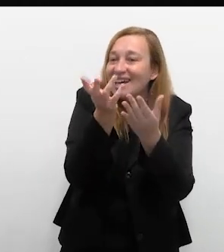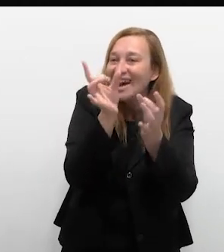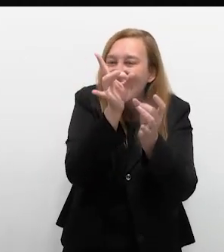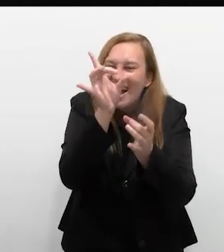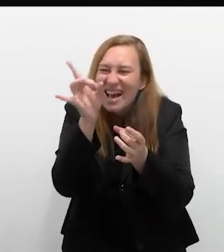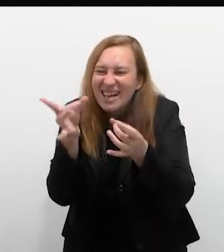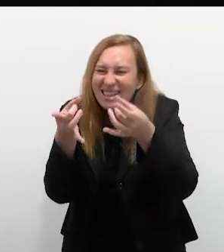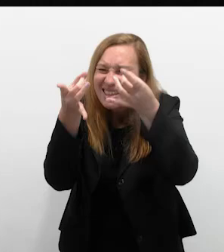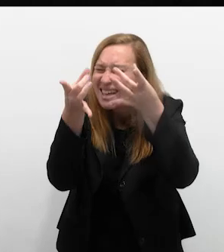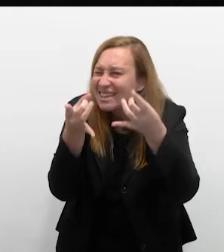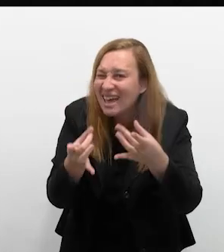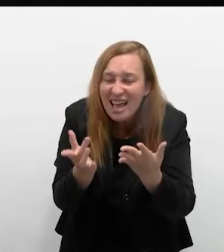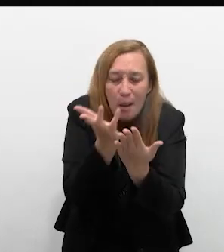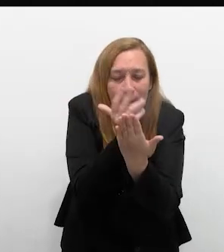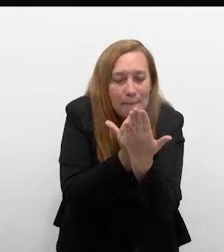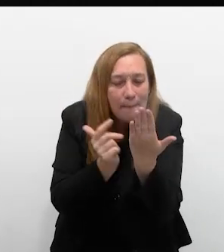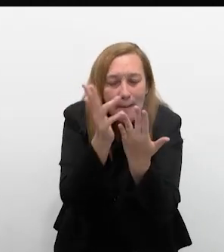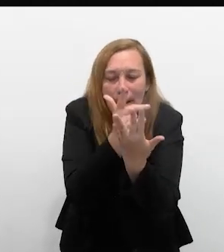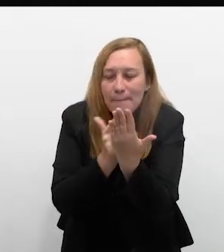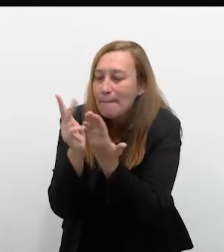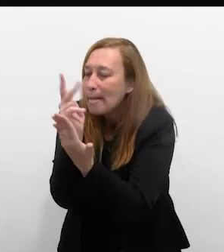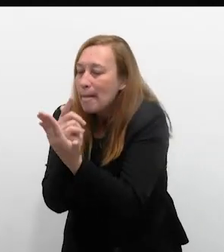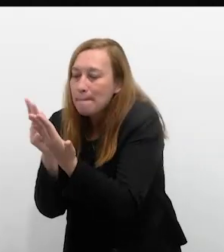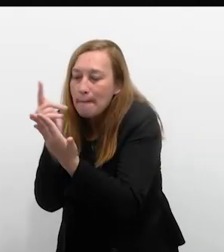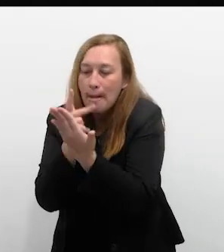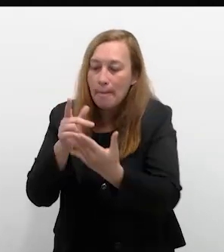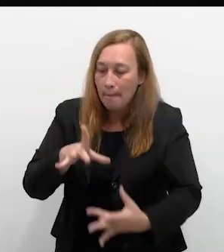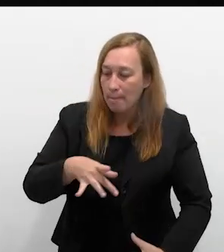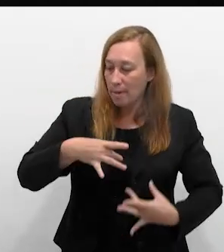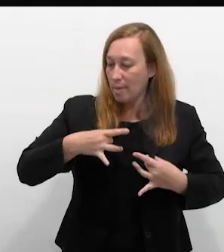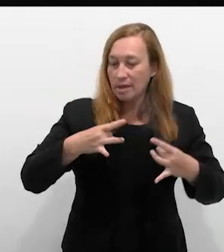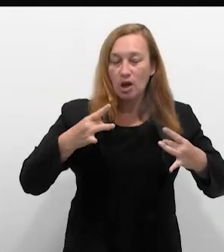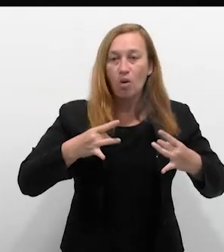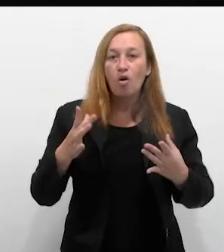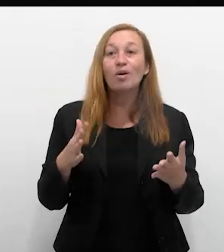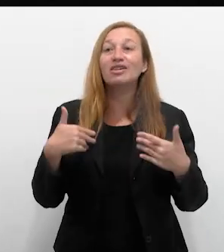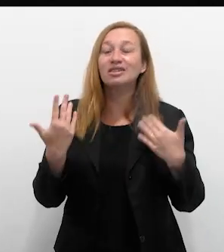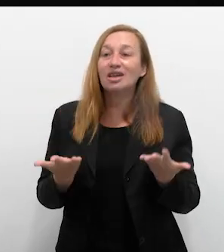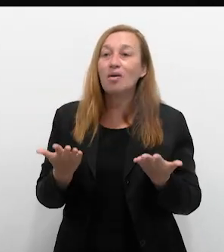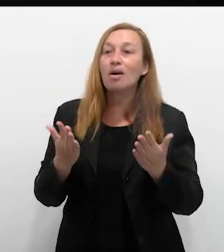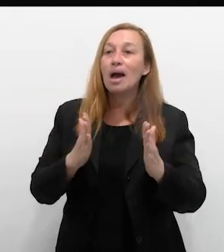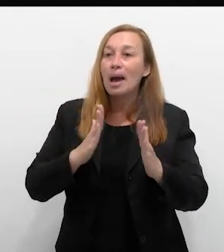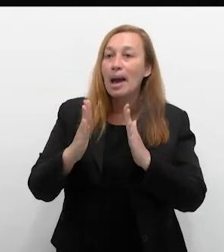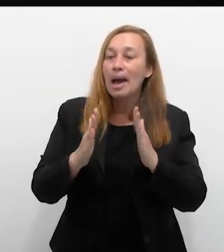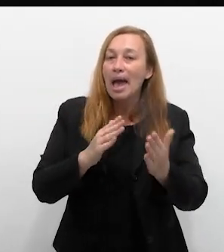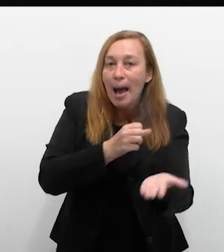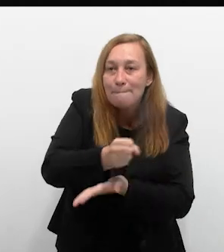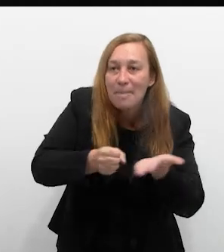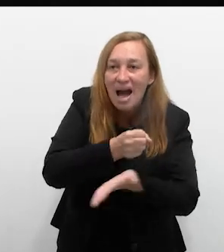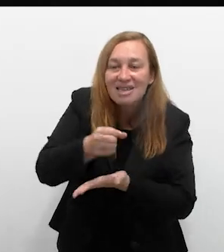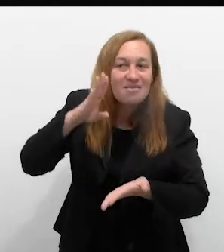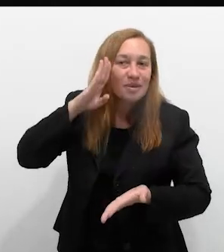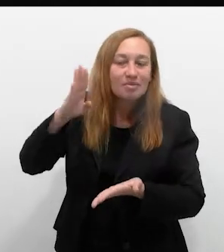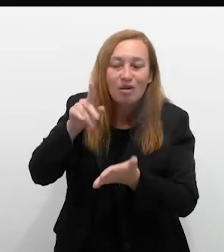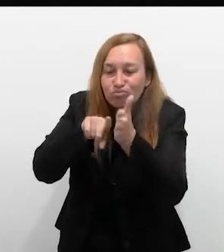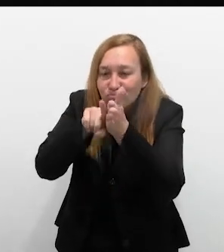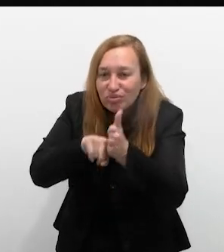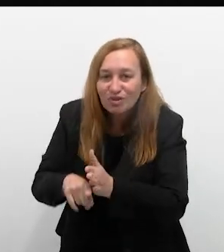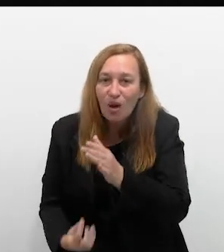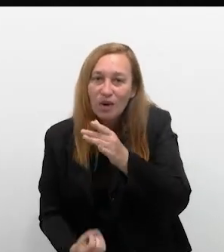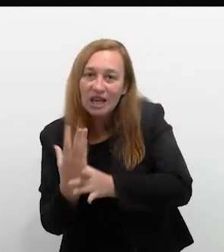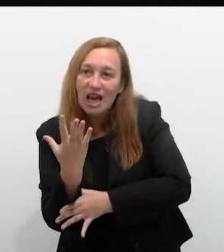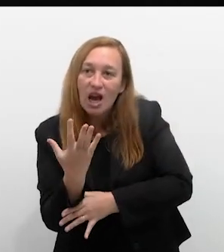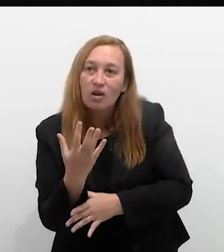desenhava cada pecinha, cada pedaço de carro, cada detalhe de fantasia. E esse acervo está sendo a base fundamental para a gente